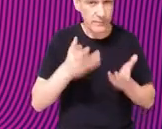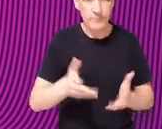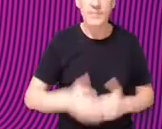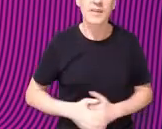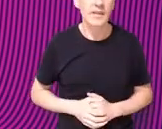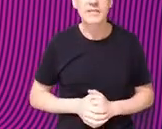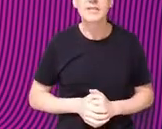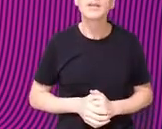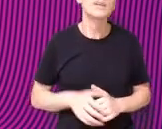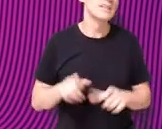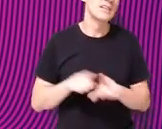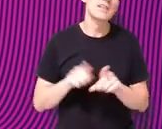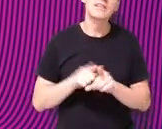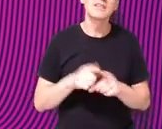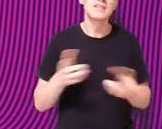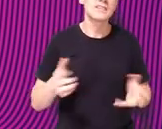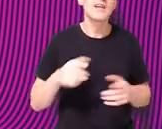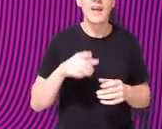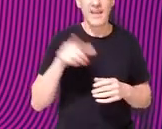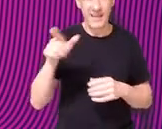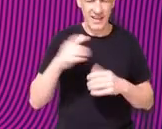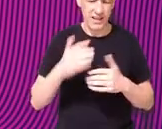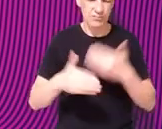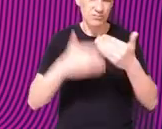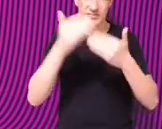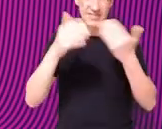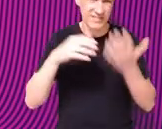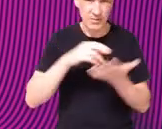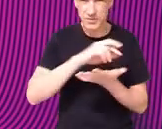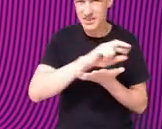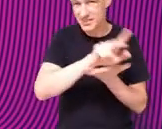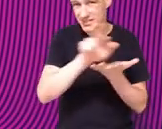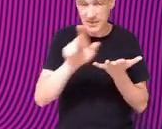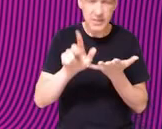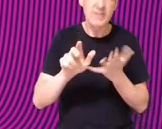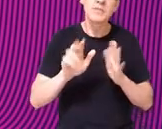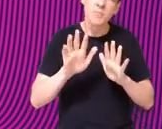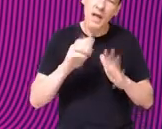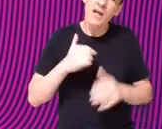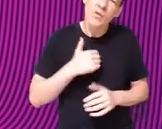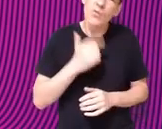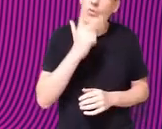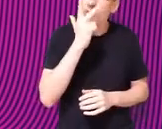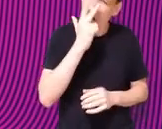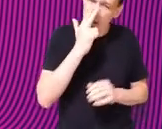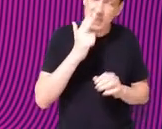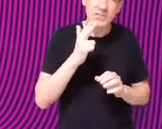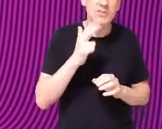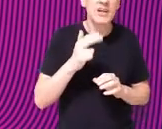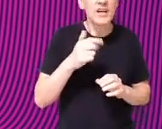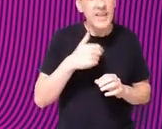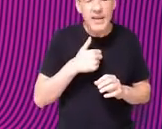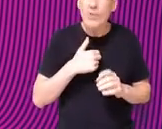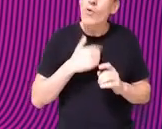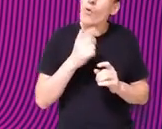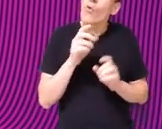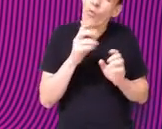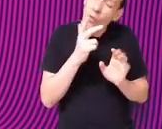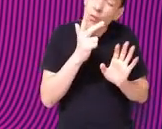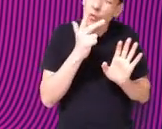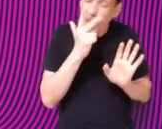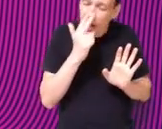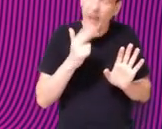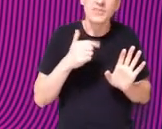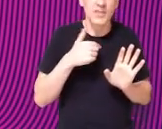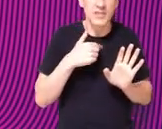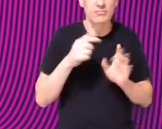essa evolução, possivelmente eu consideraria biópsia no miocárdio. É isso.